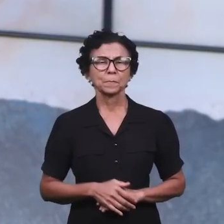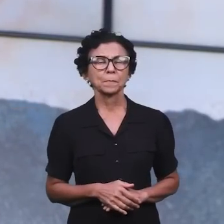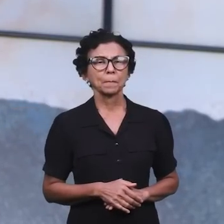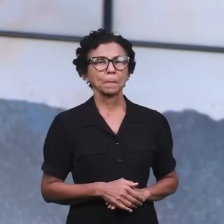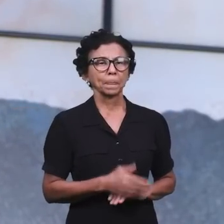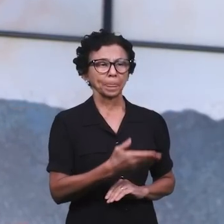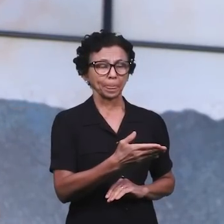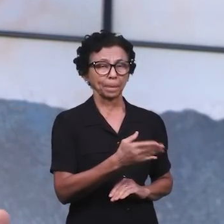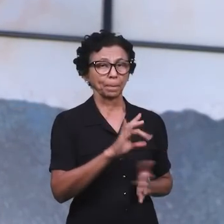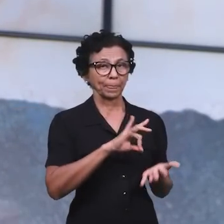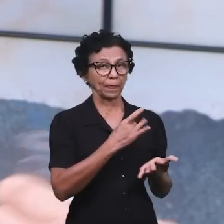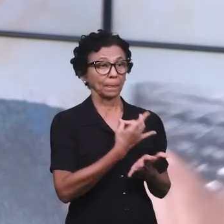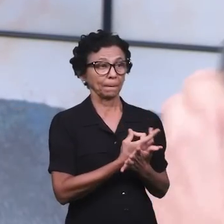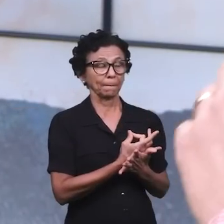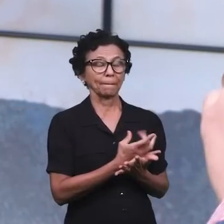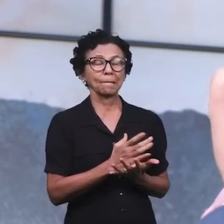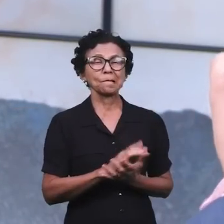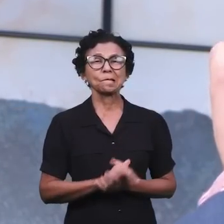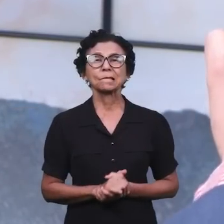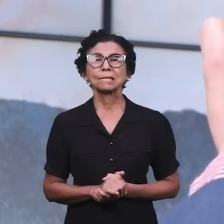heresias foi no ano de